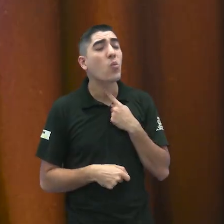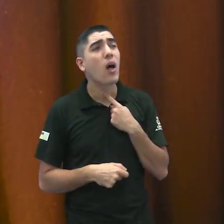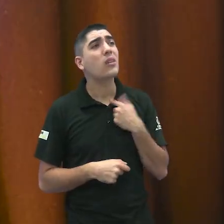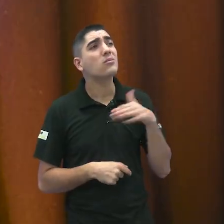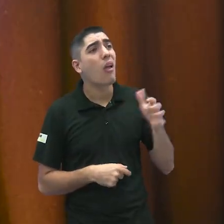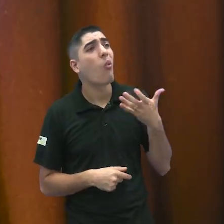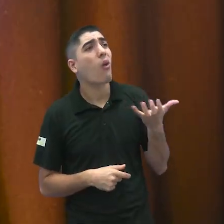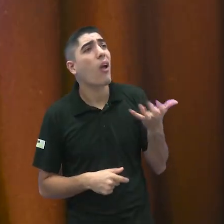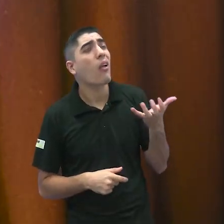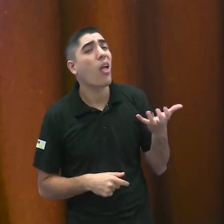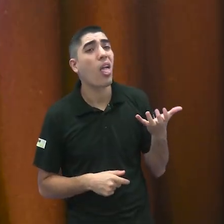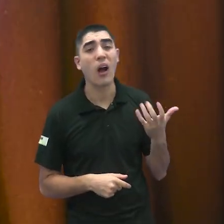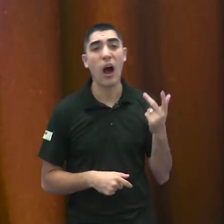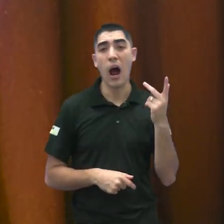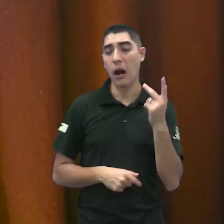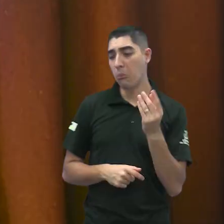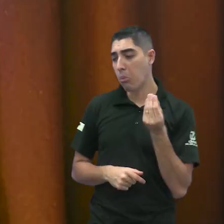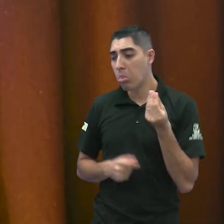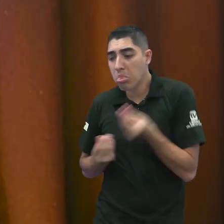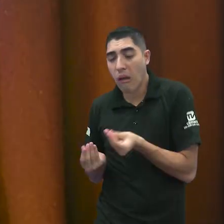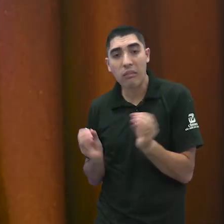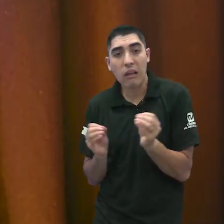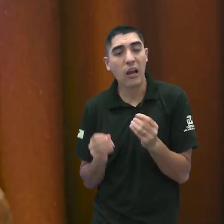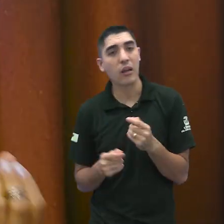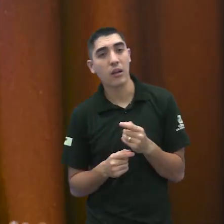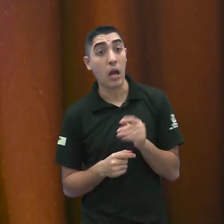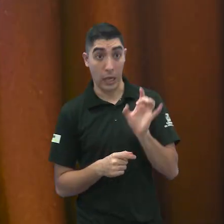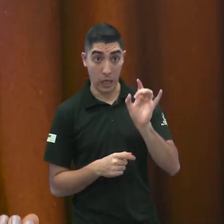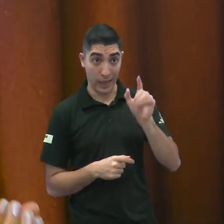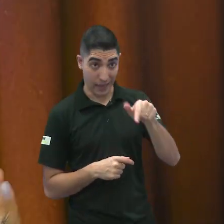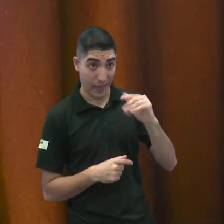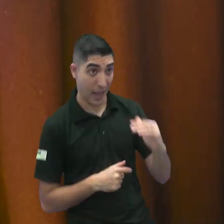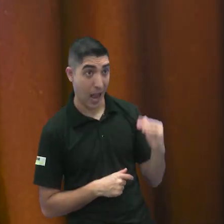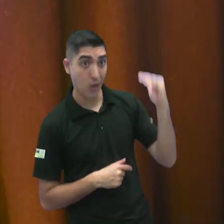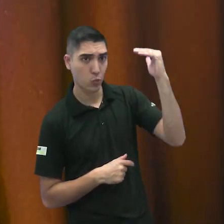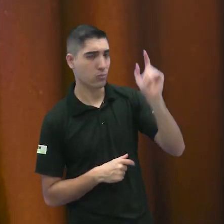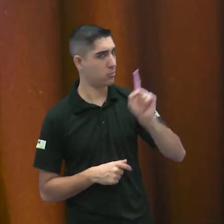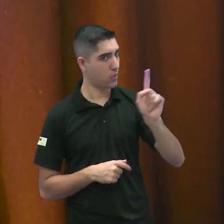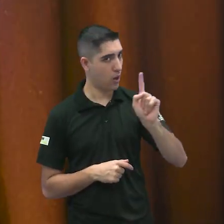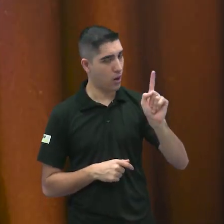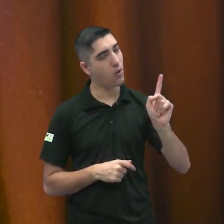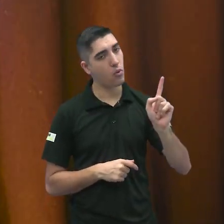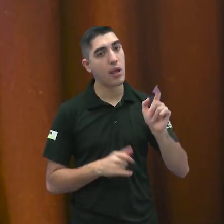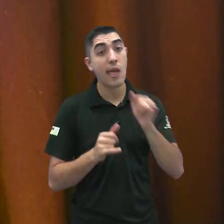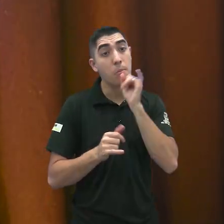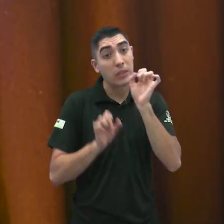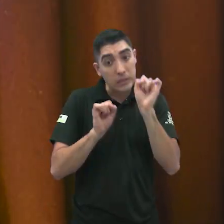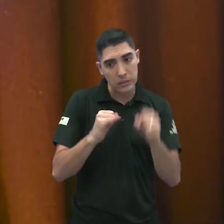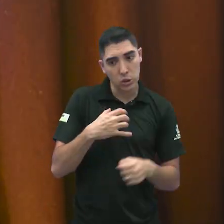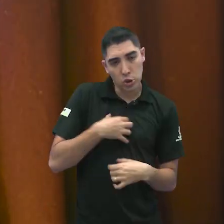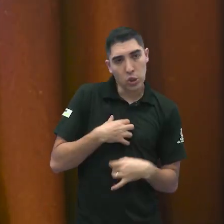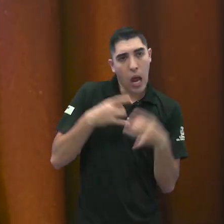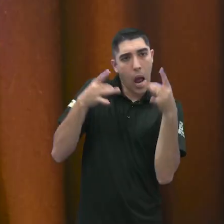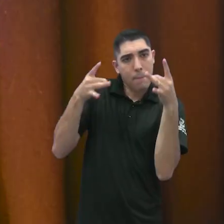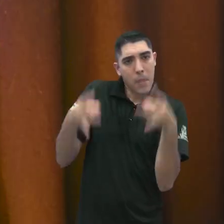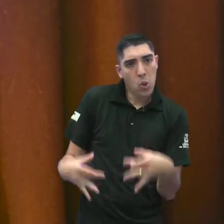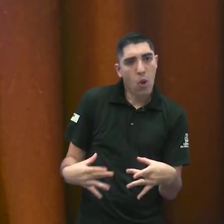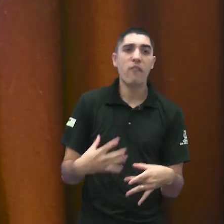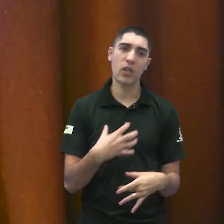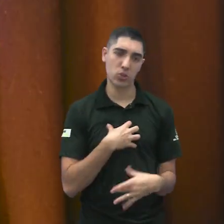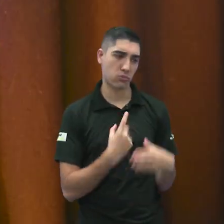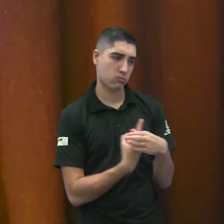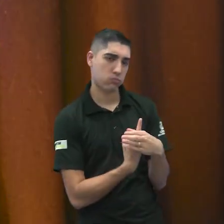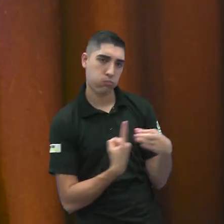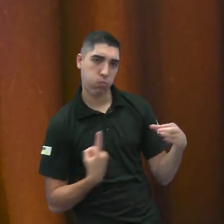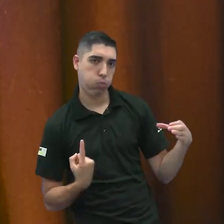foi atendida. Obviamente, isso não tem a ver com a intenção do adulto. Claro que se houve de fato um abandono, a criança vai sentir isso com muita intensidade, mas